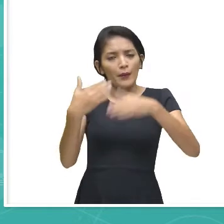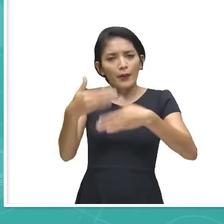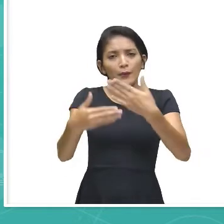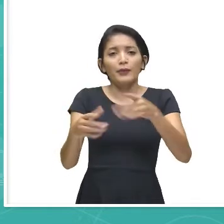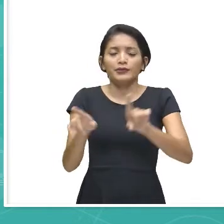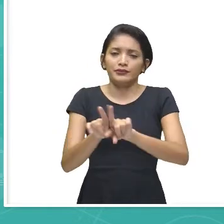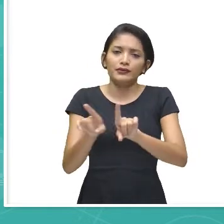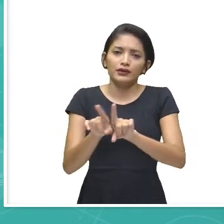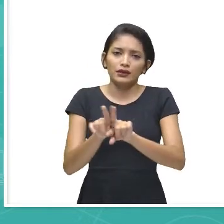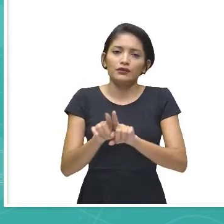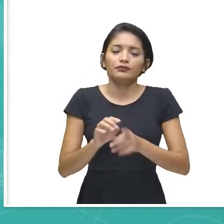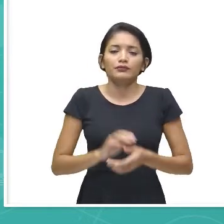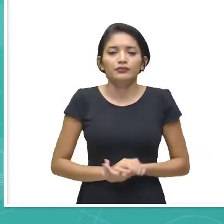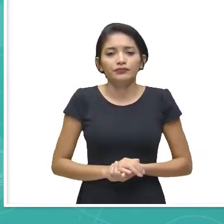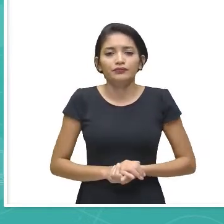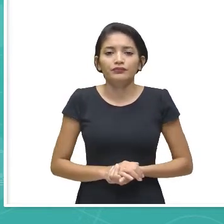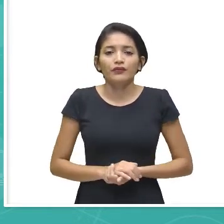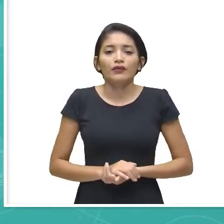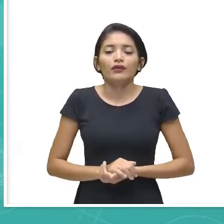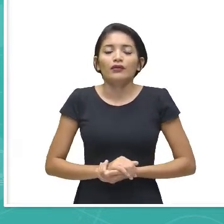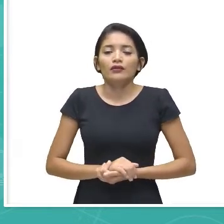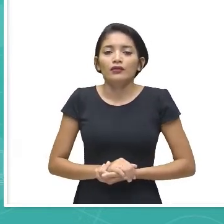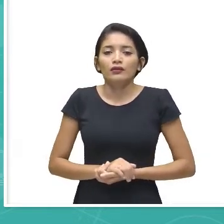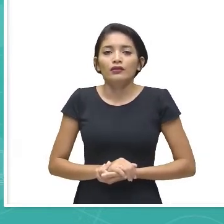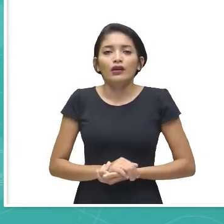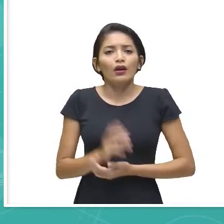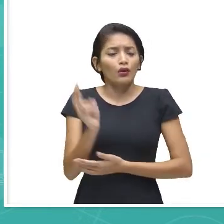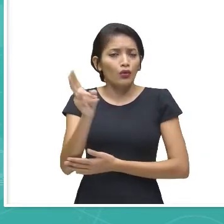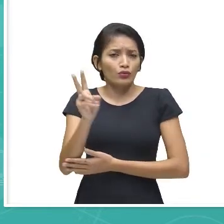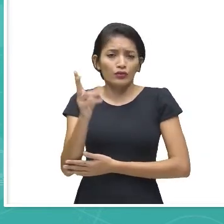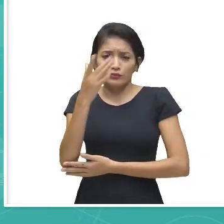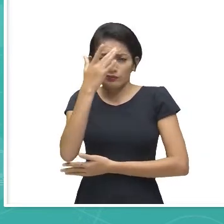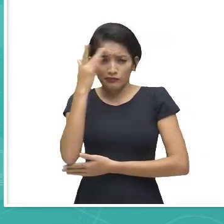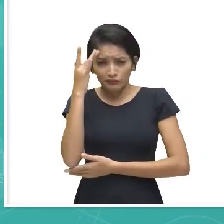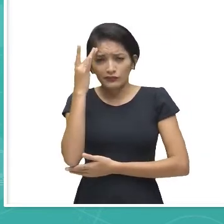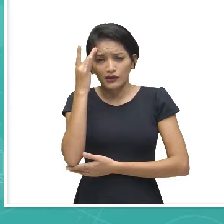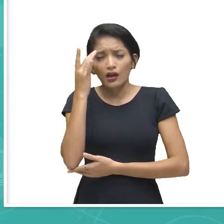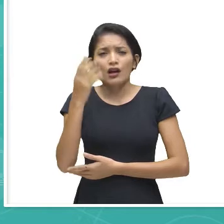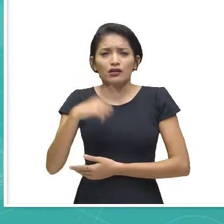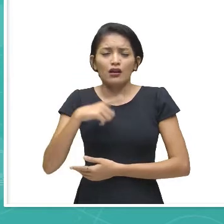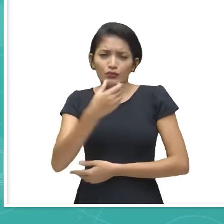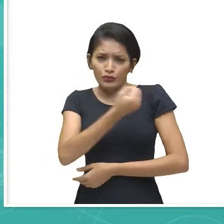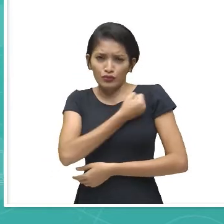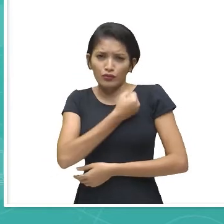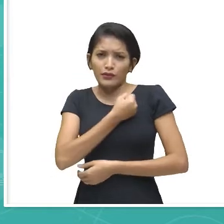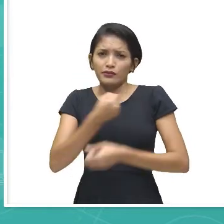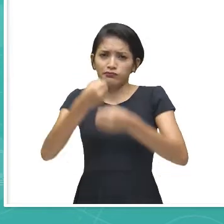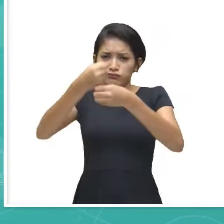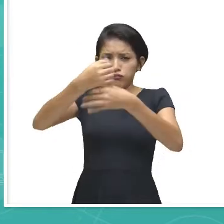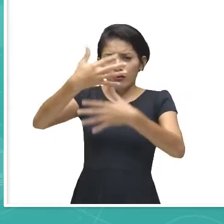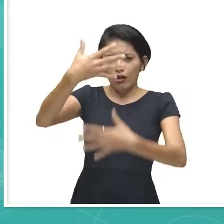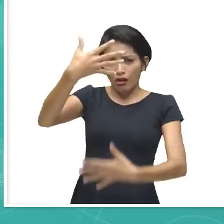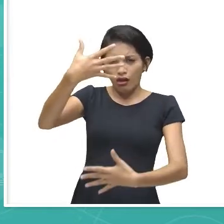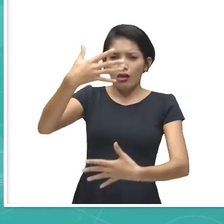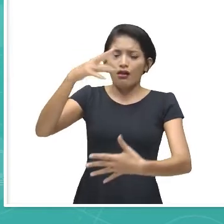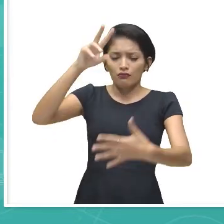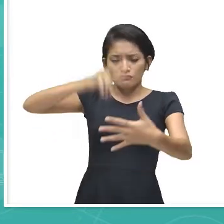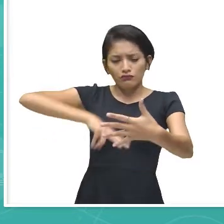tá? Entre 25 e 29,9, a pessoa está no sobrepeso. Entre 30